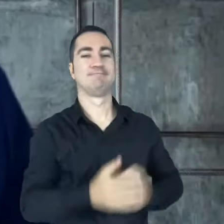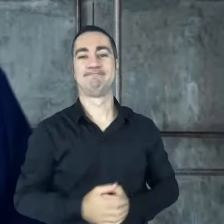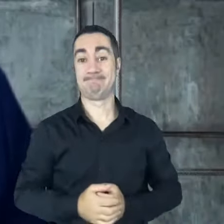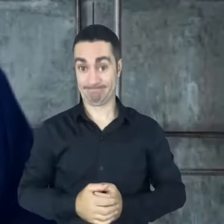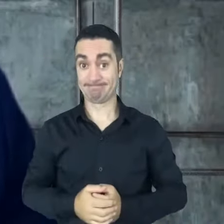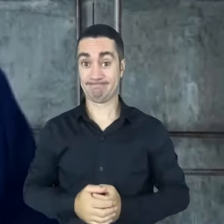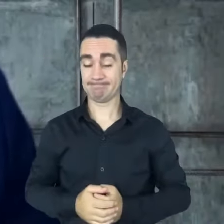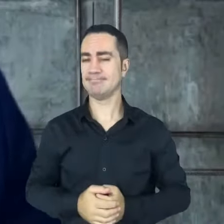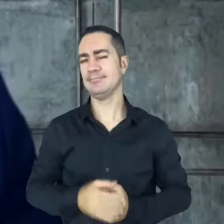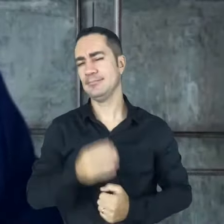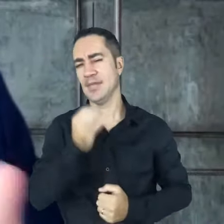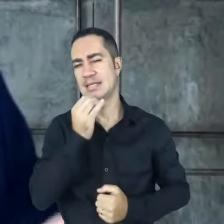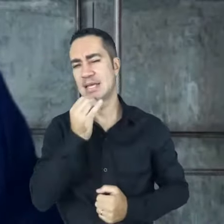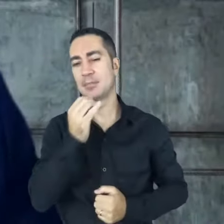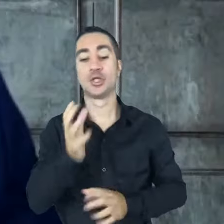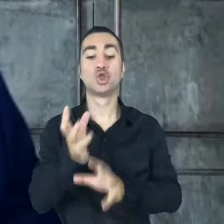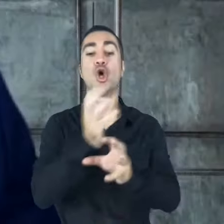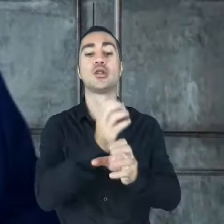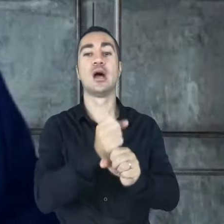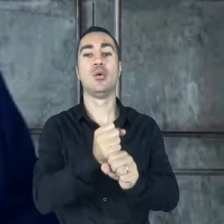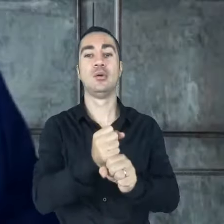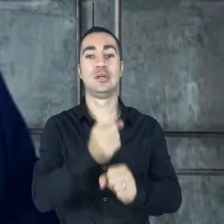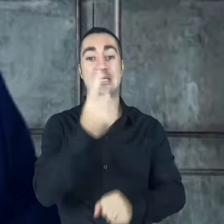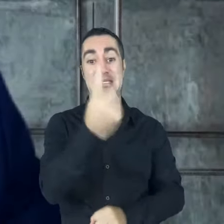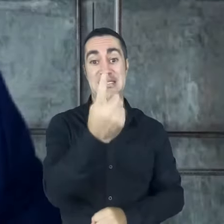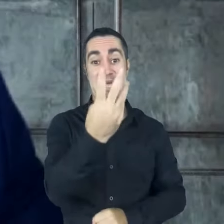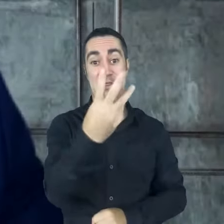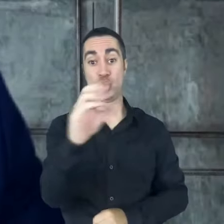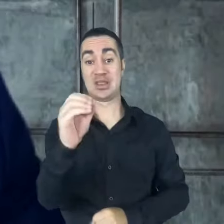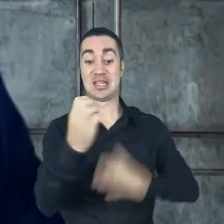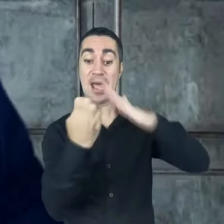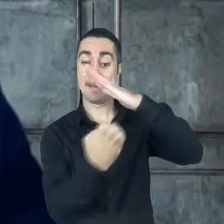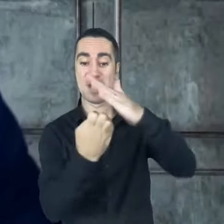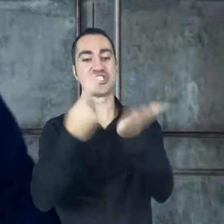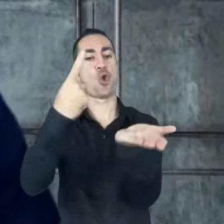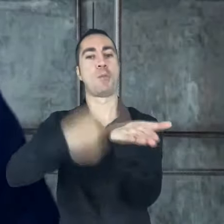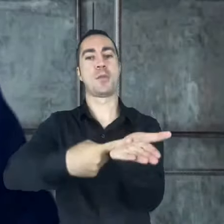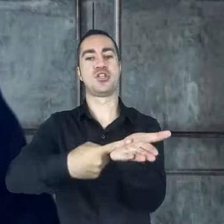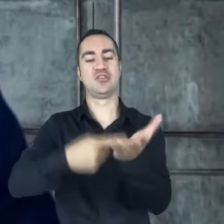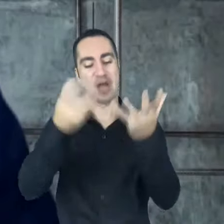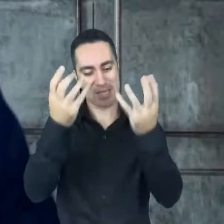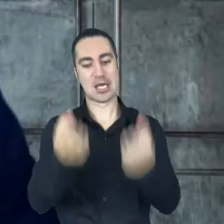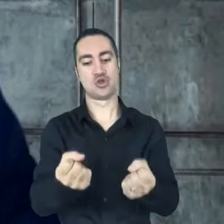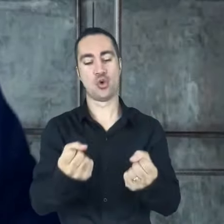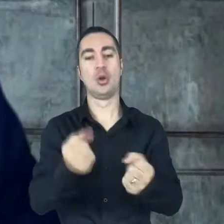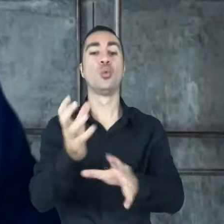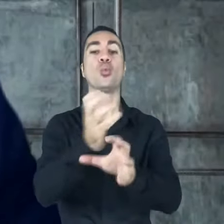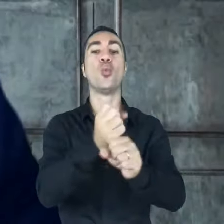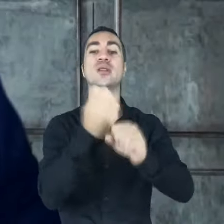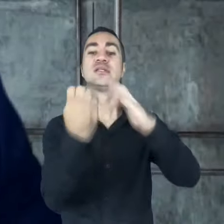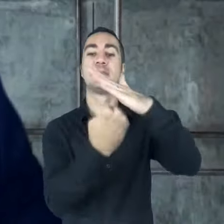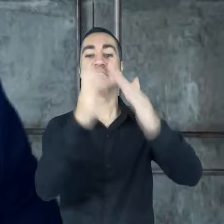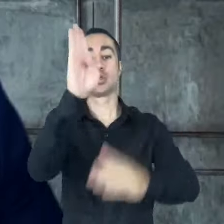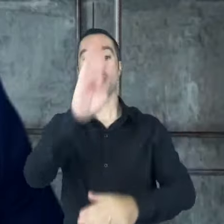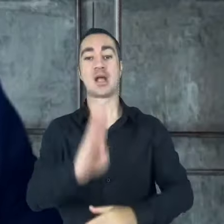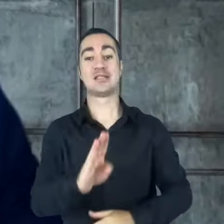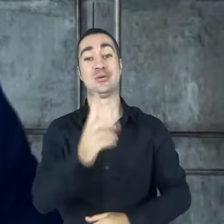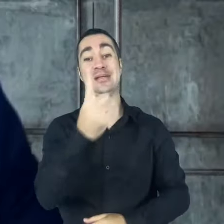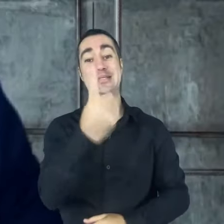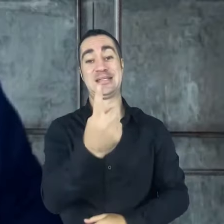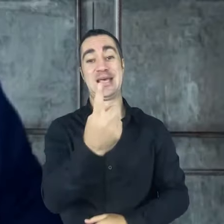130 empresas comprometendo a neutralidade climática no Brasil, mas, no entanto, quando a gente fala